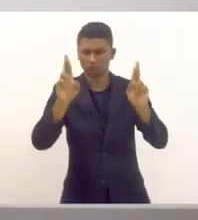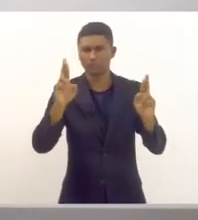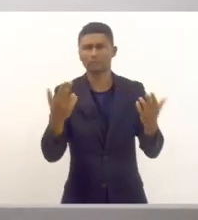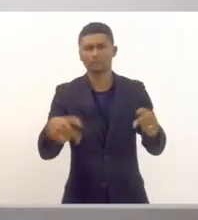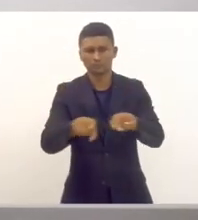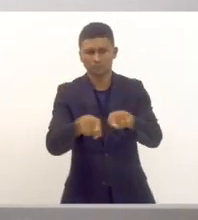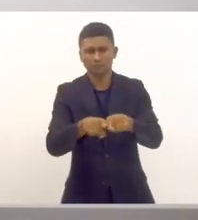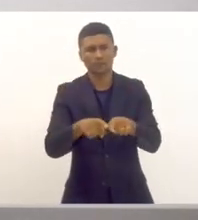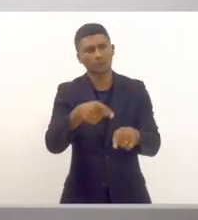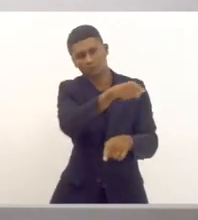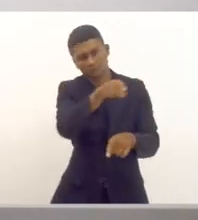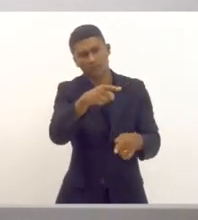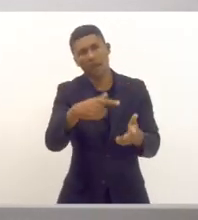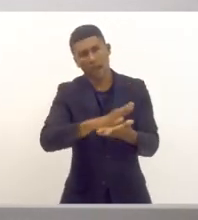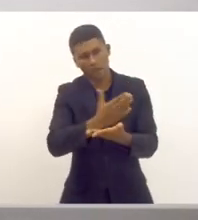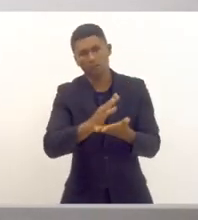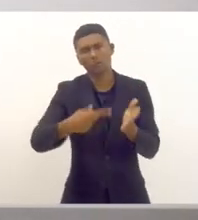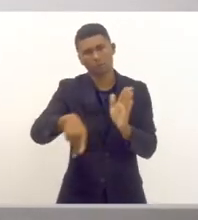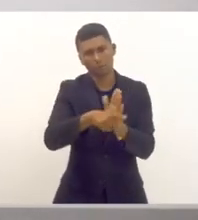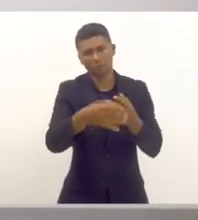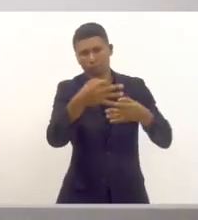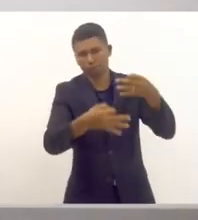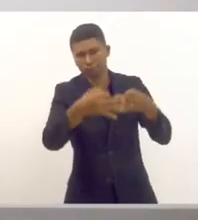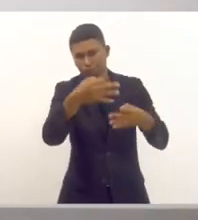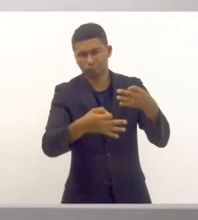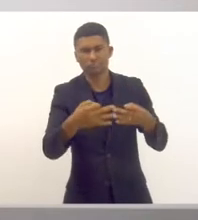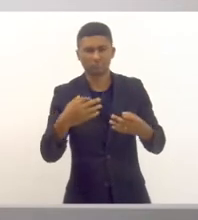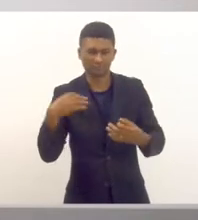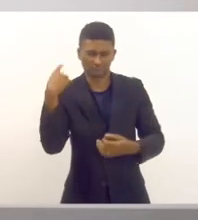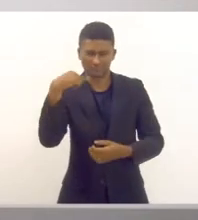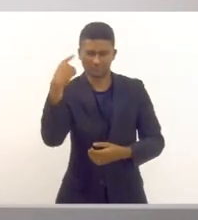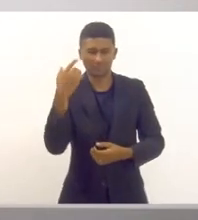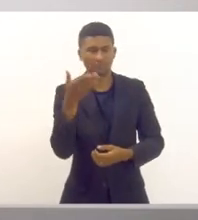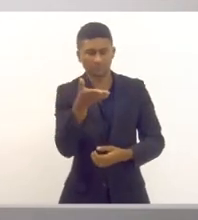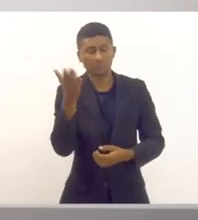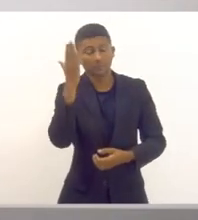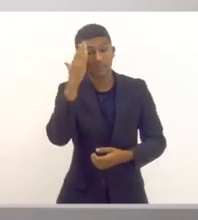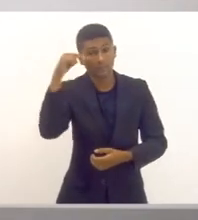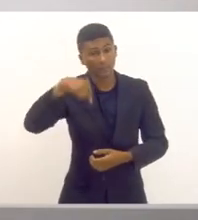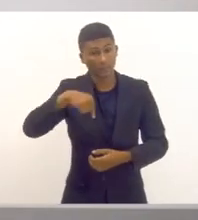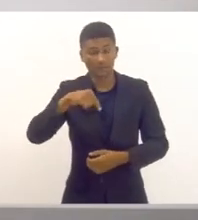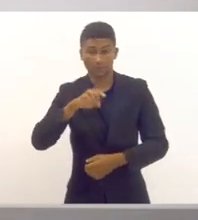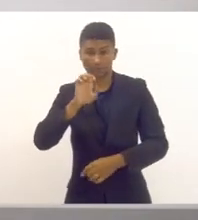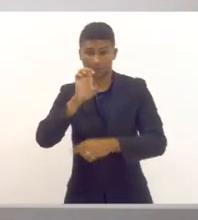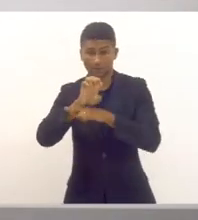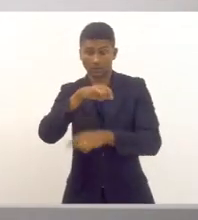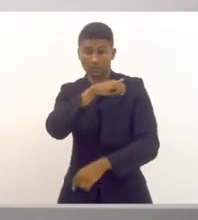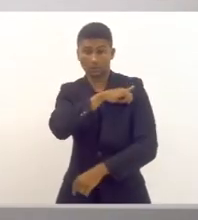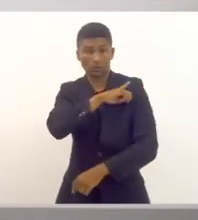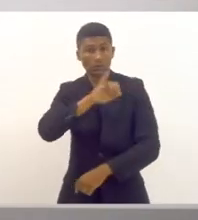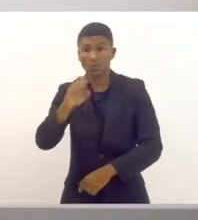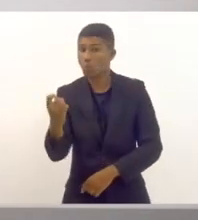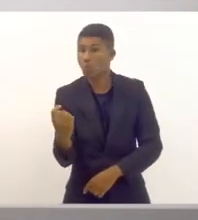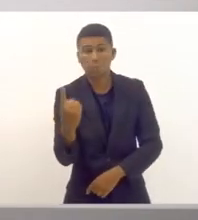jurídico que está aqui, é o único estado da federação que até hoje